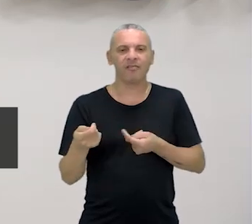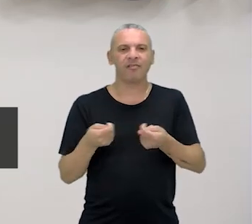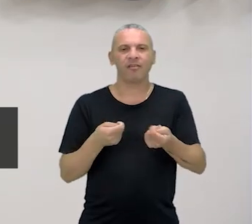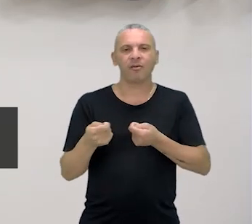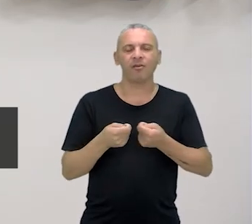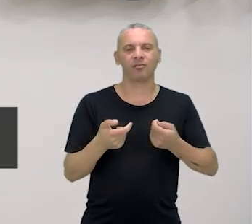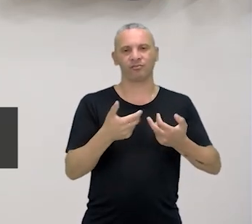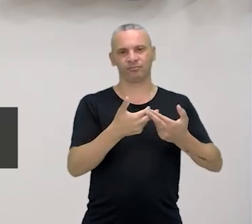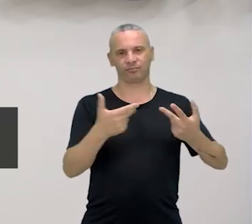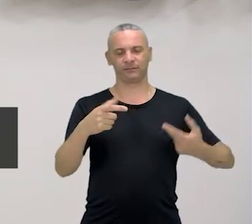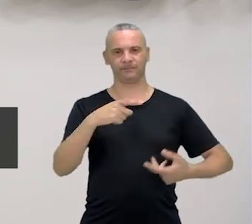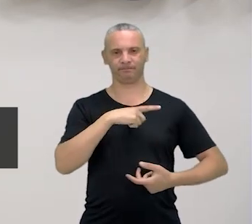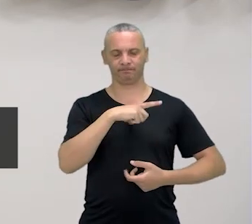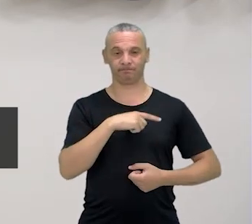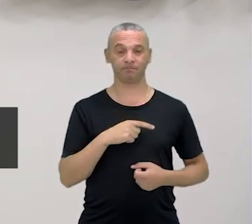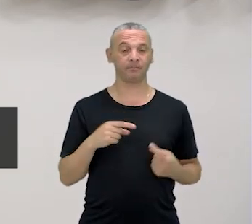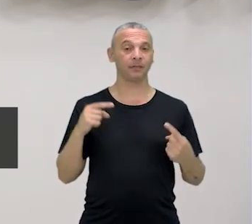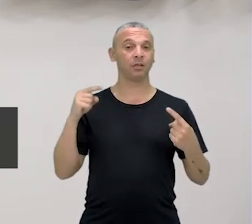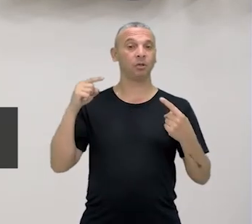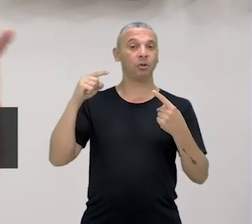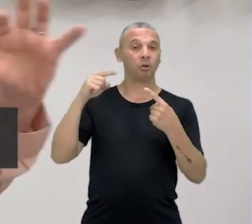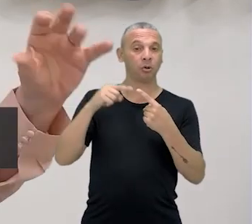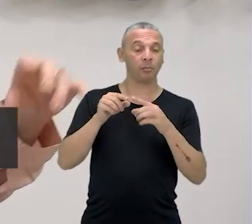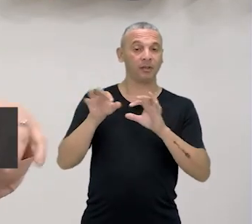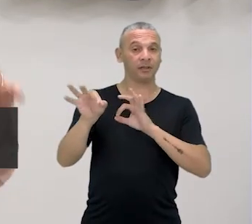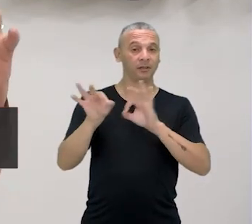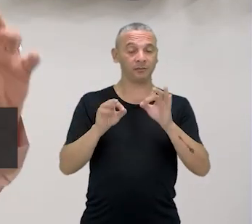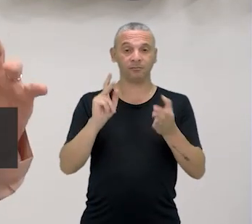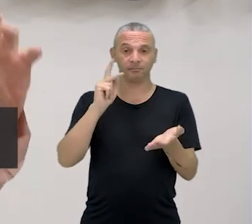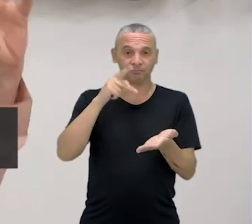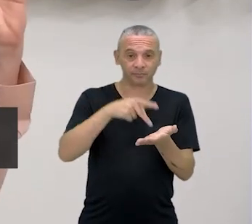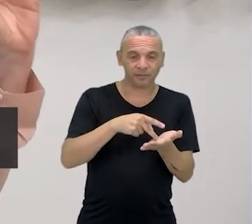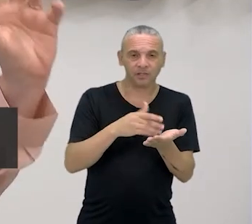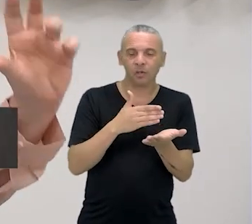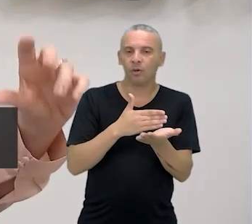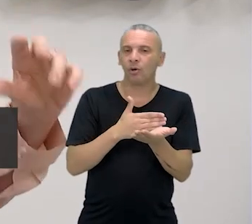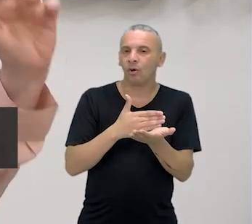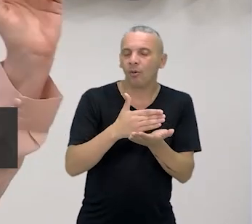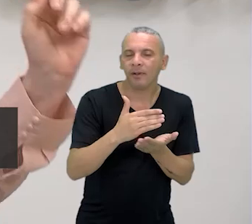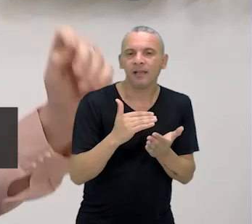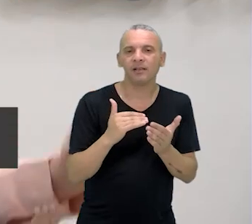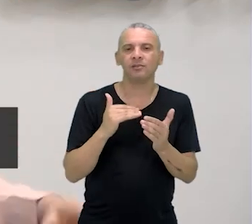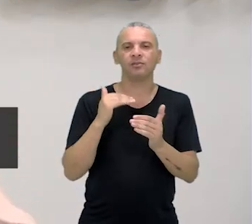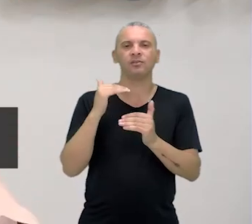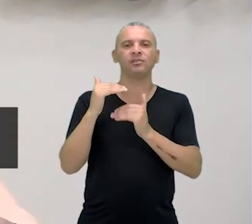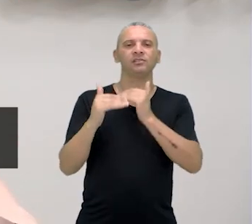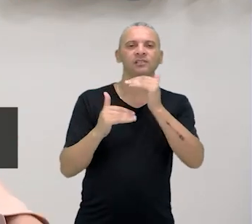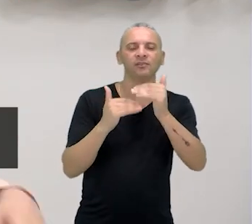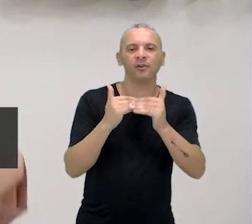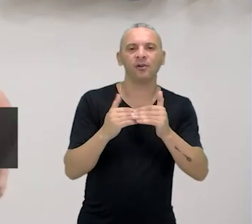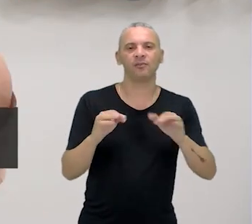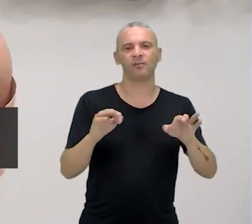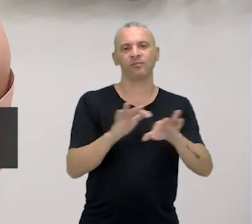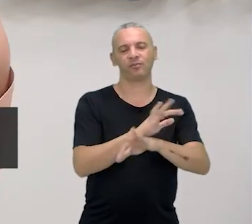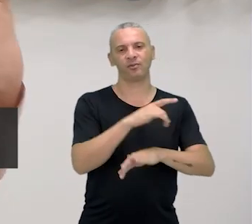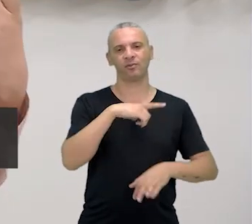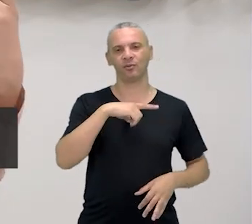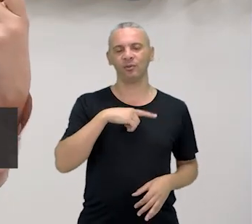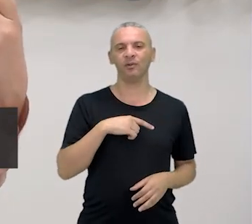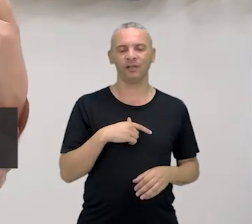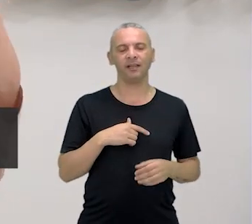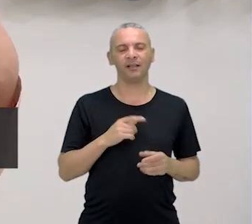né? E realmente a narrativa anda bem assim, começo, desenvolvimento, conclusão, e um vocabulário